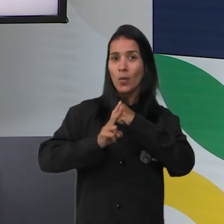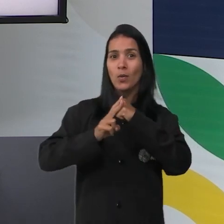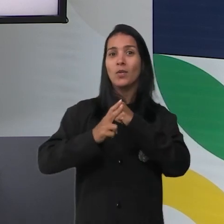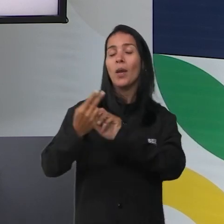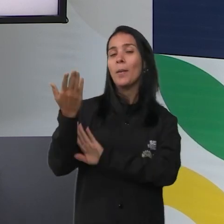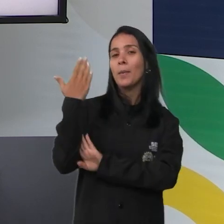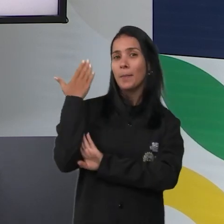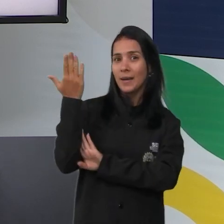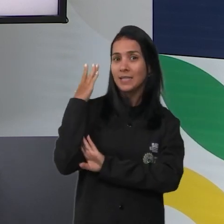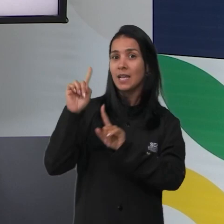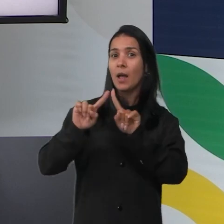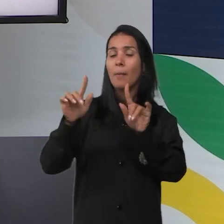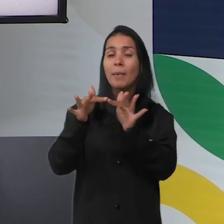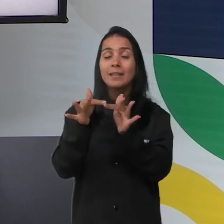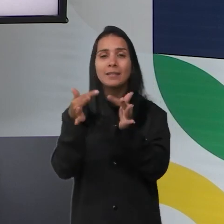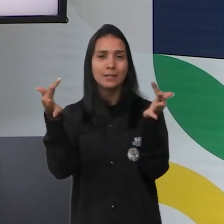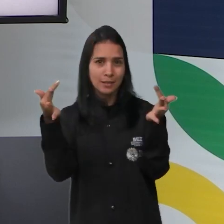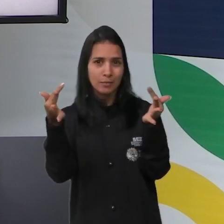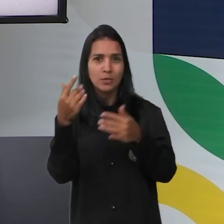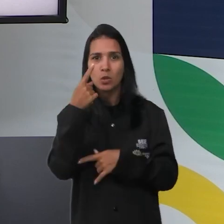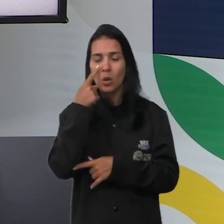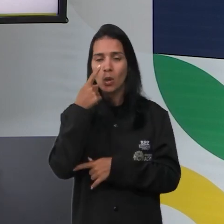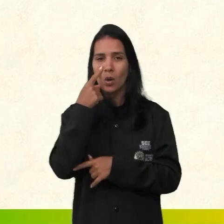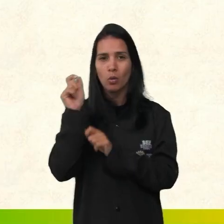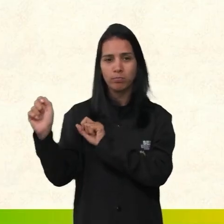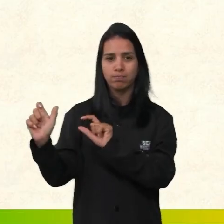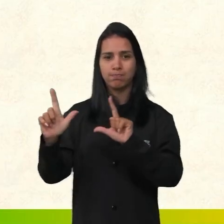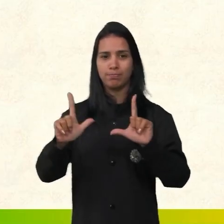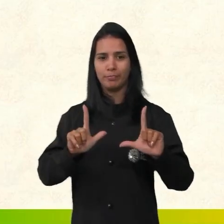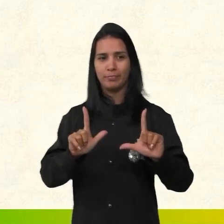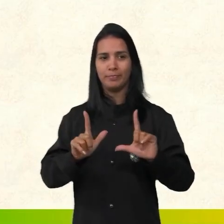passado. Acompanhem comigo aqui na tela.